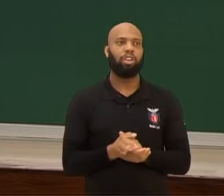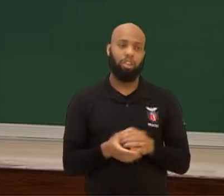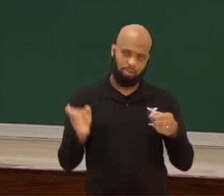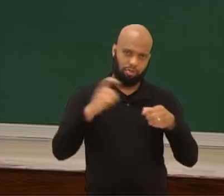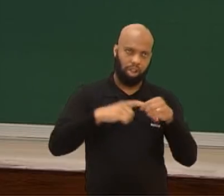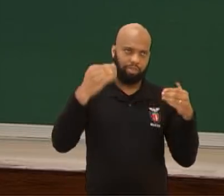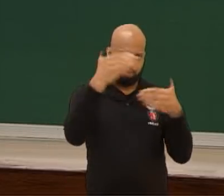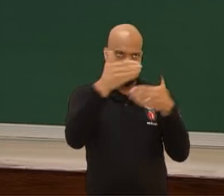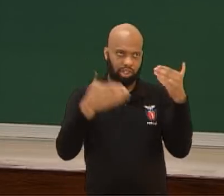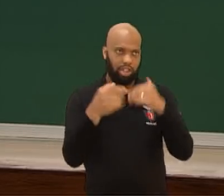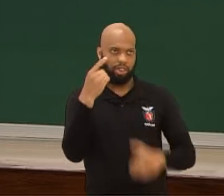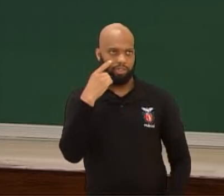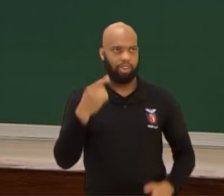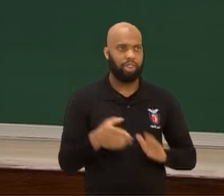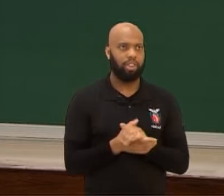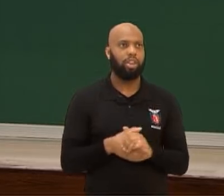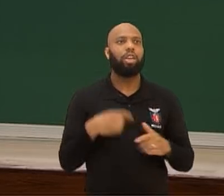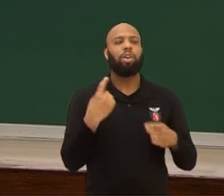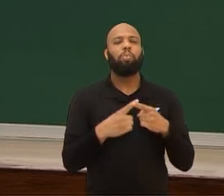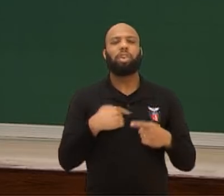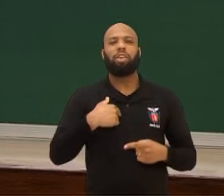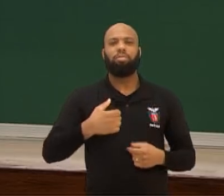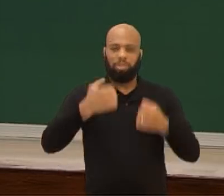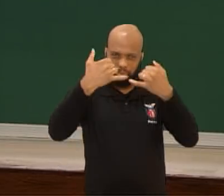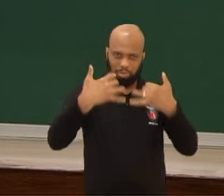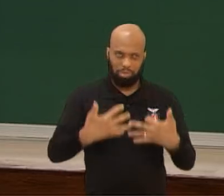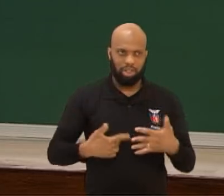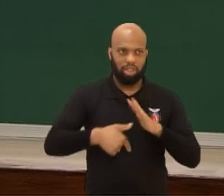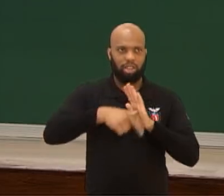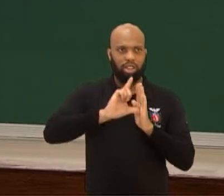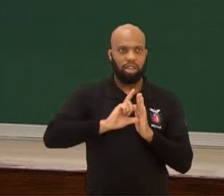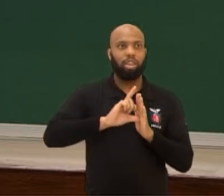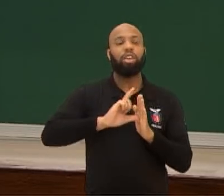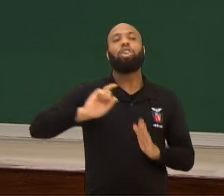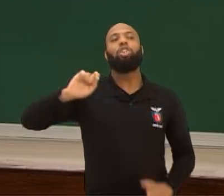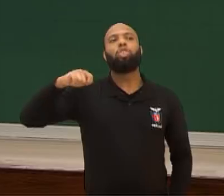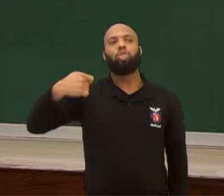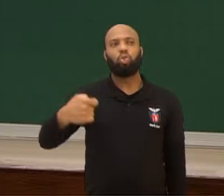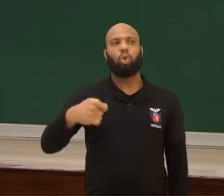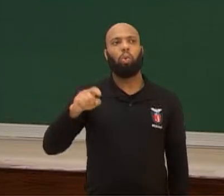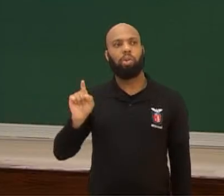nos slides, porque quando eu estava explicando aqui